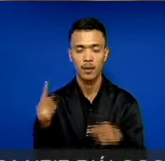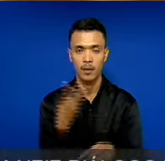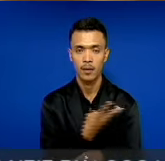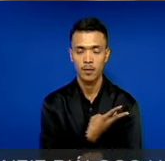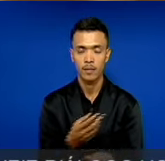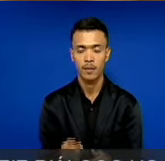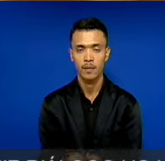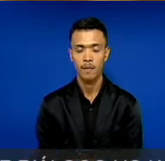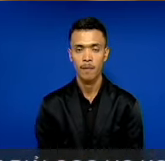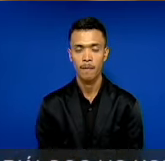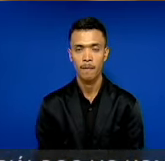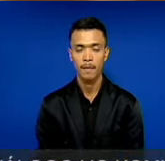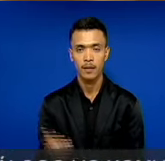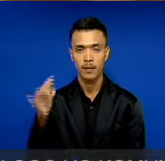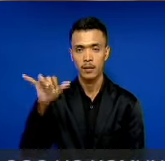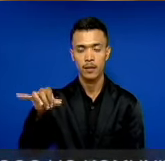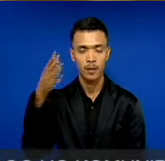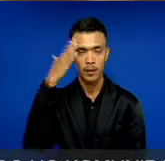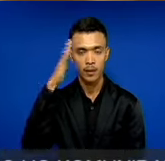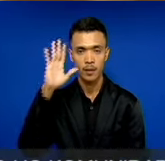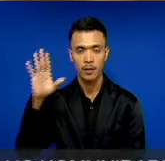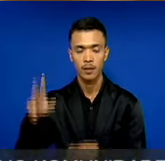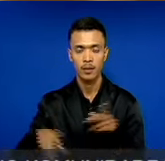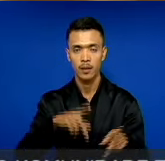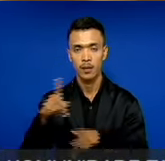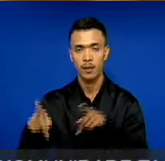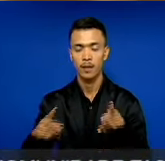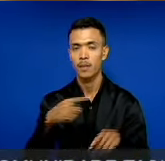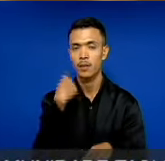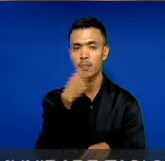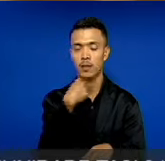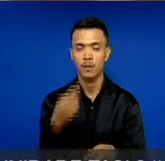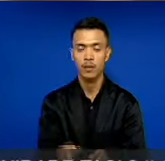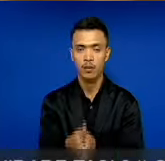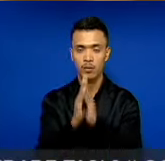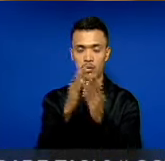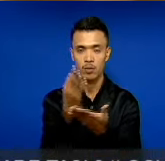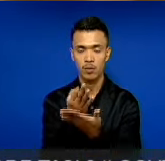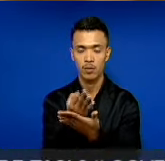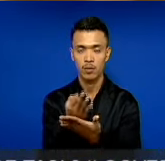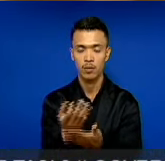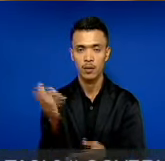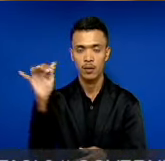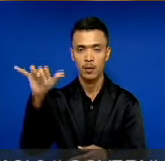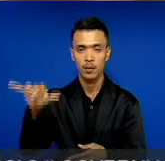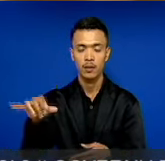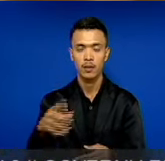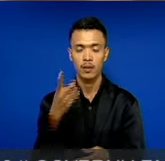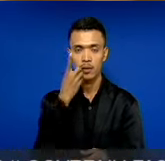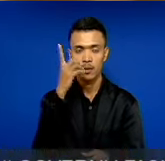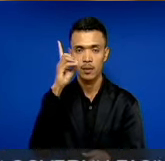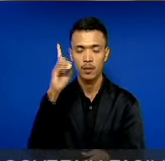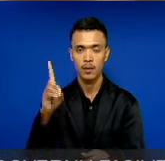dedo, maca, se ela conhece ma, e de neve, maca vai a cobrança basira. Se ela só tem dedo, que tá livre dedo,